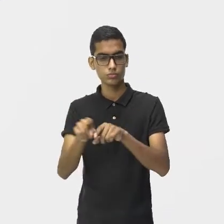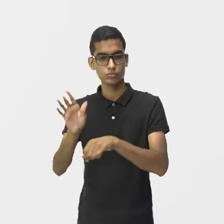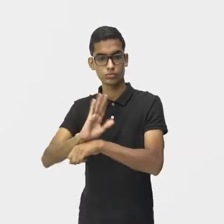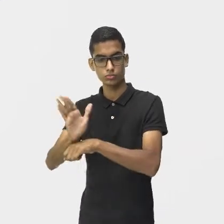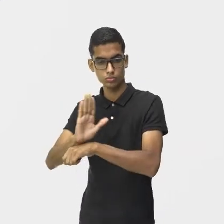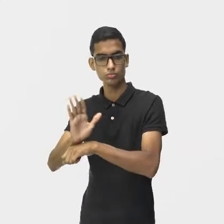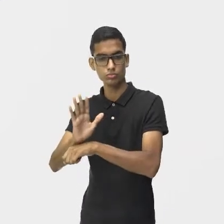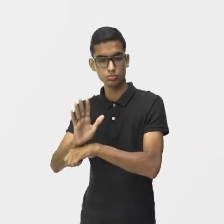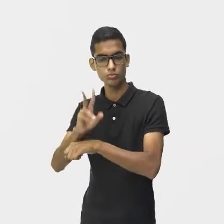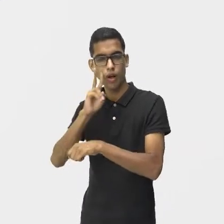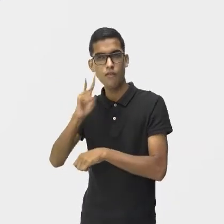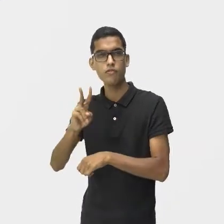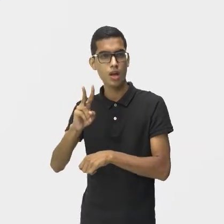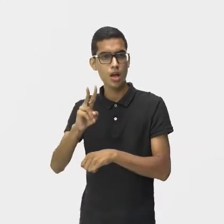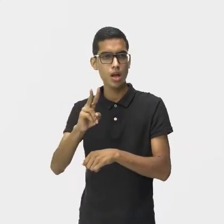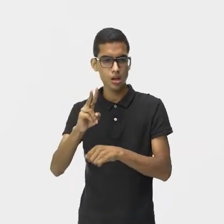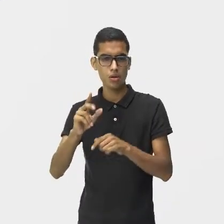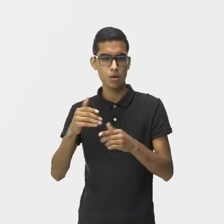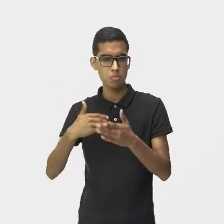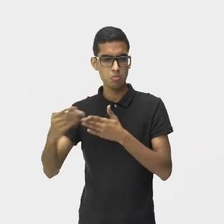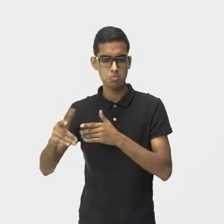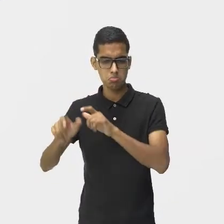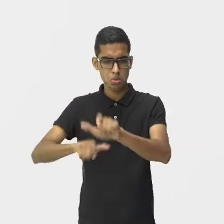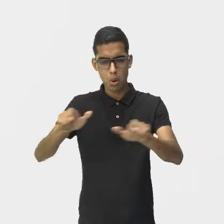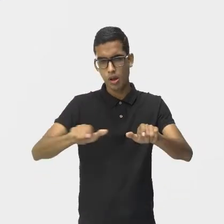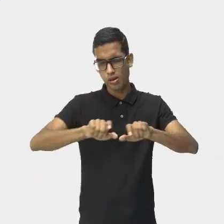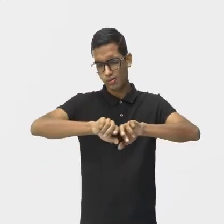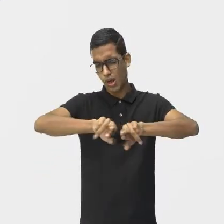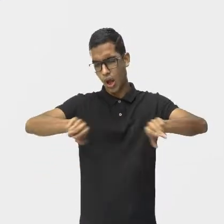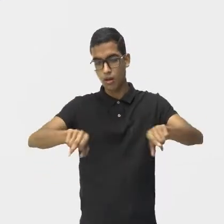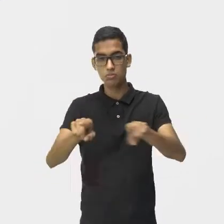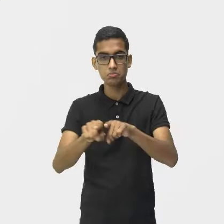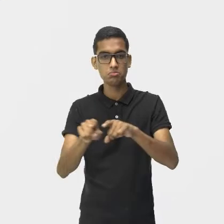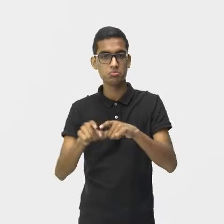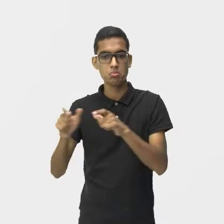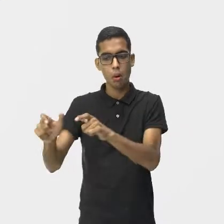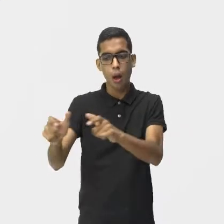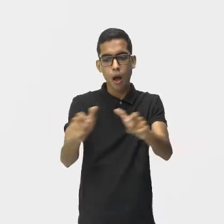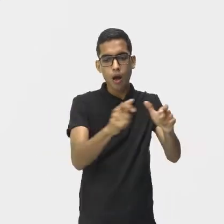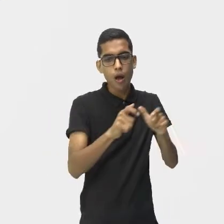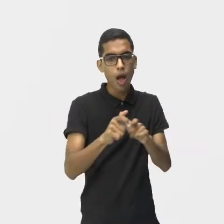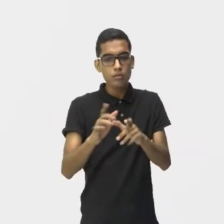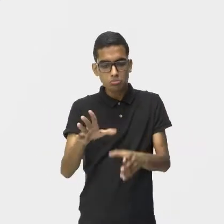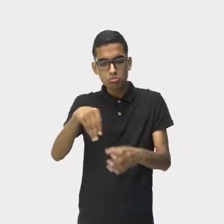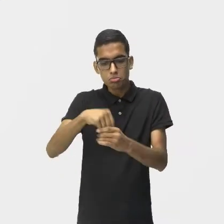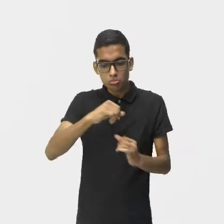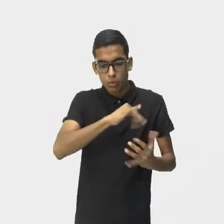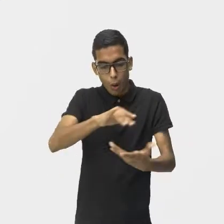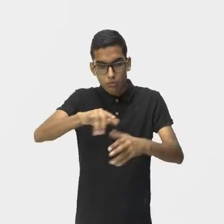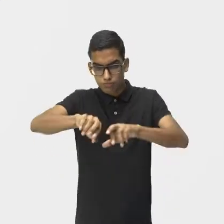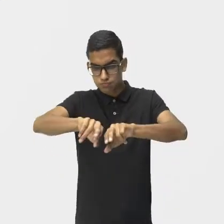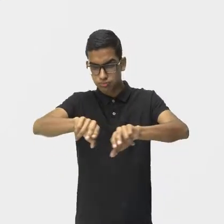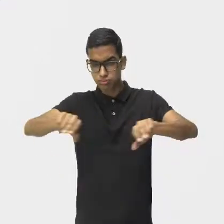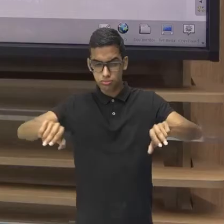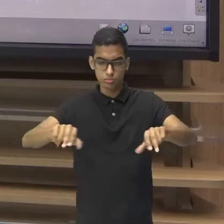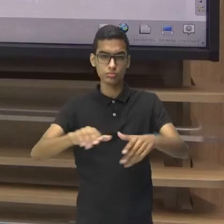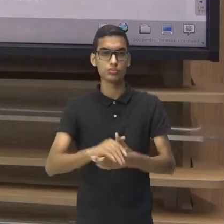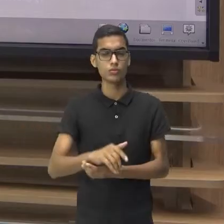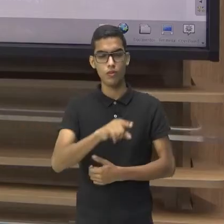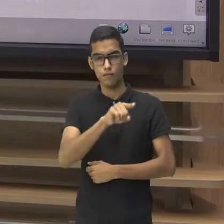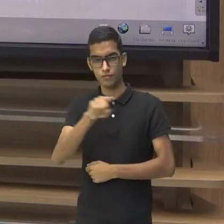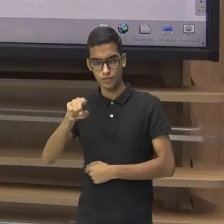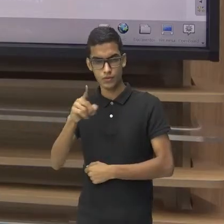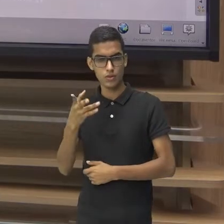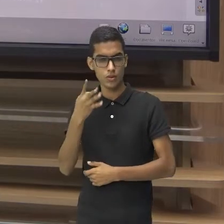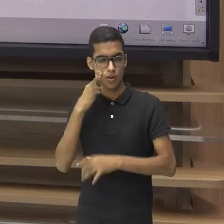em diversos lugares do mundo. É como a nossa aula. Você está aqui nos assistindo, está